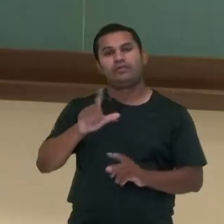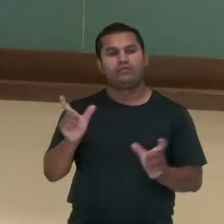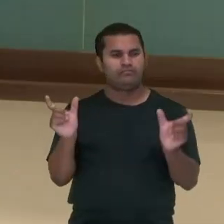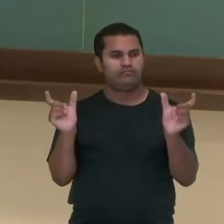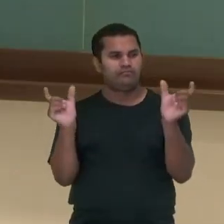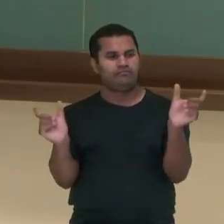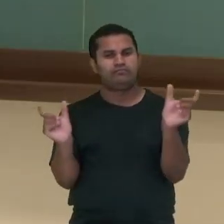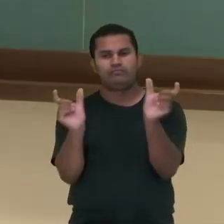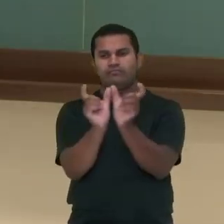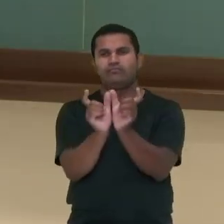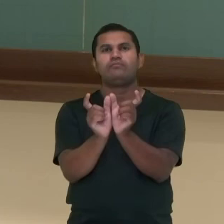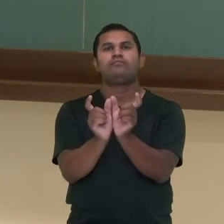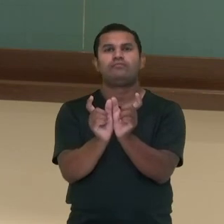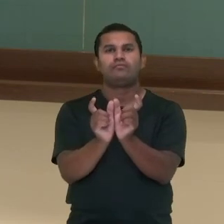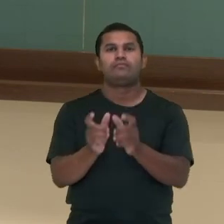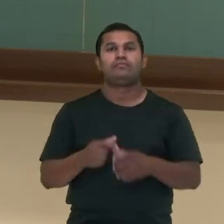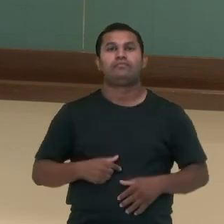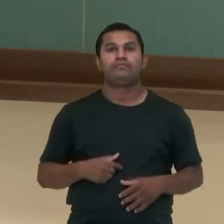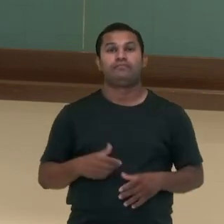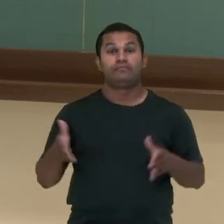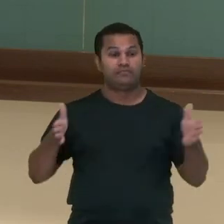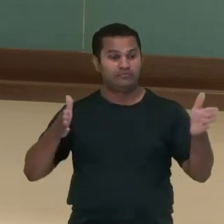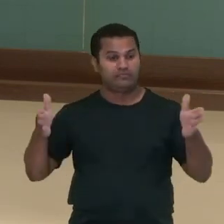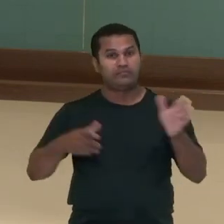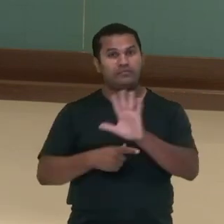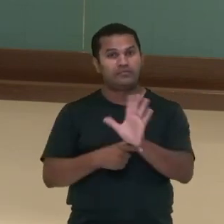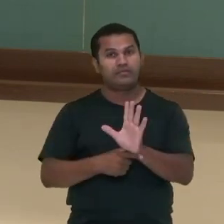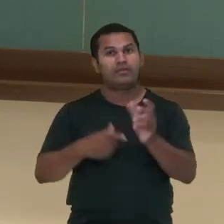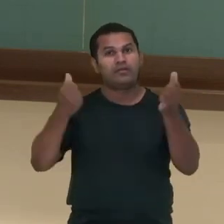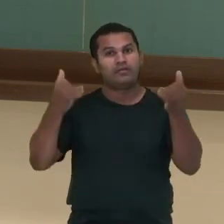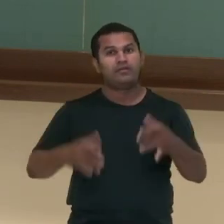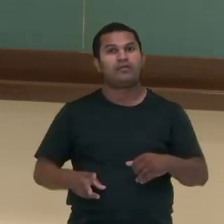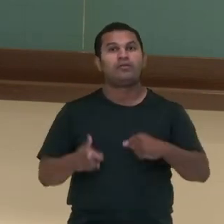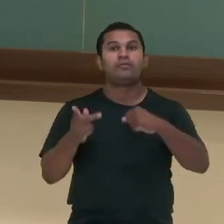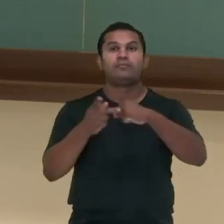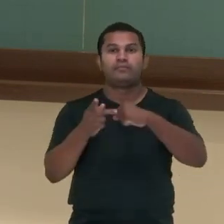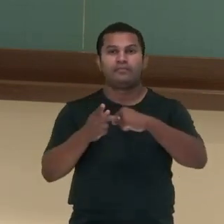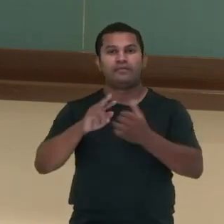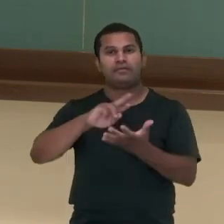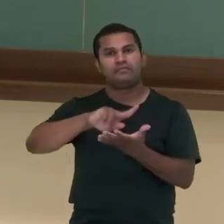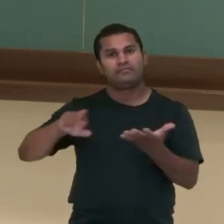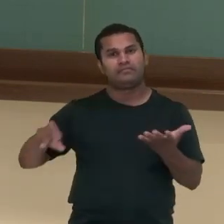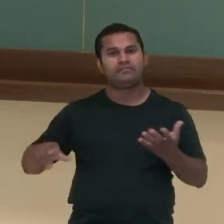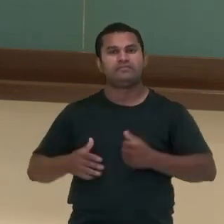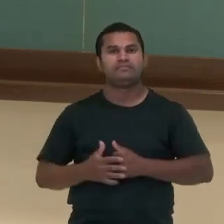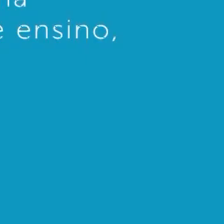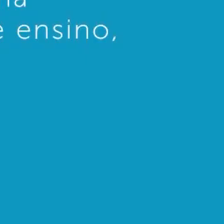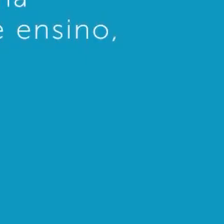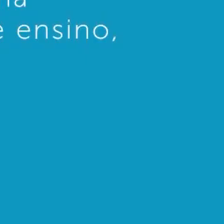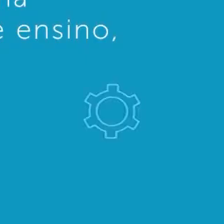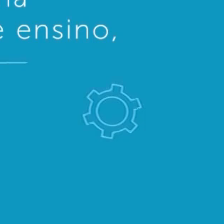nesse vídeo falando sobre tipos de sujeito espero que vocês tenham gostado e até breve